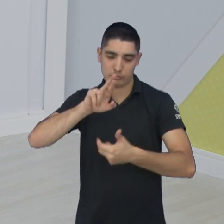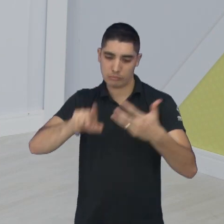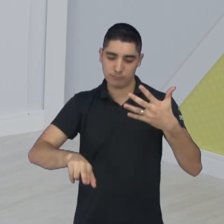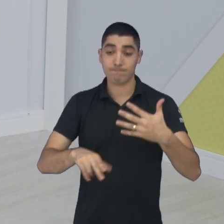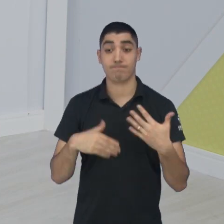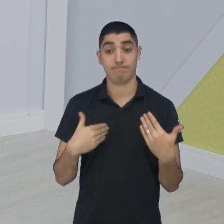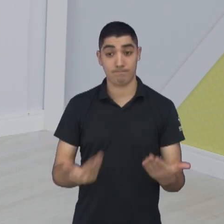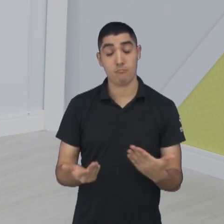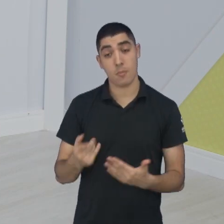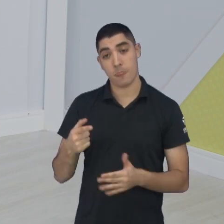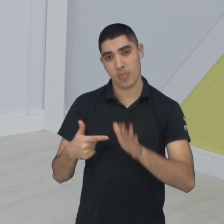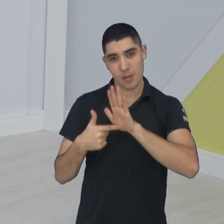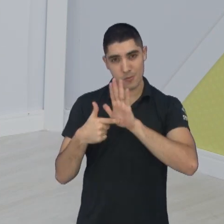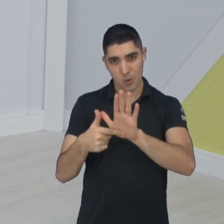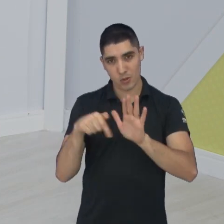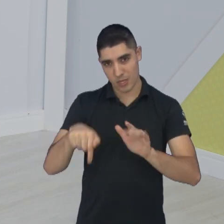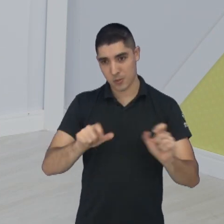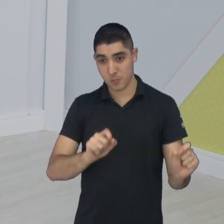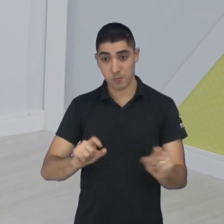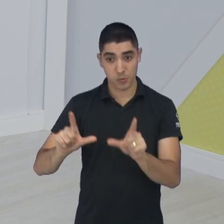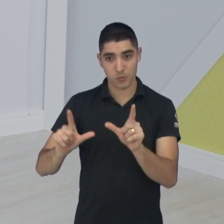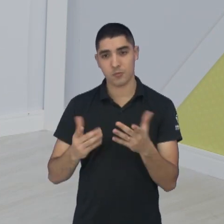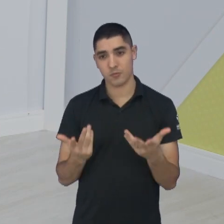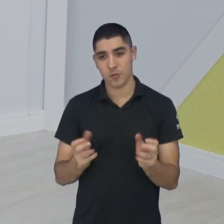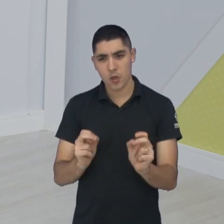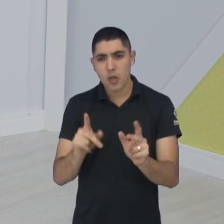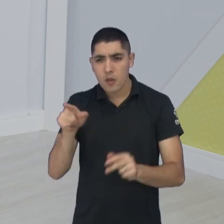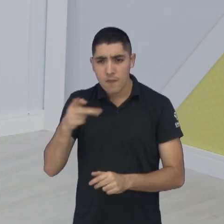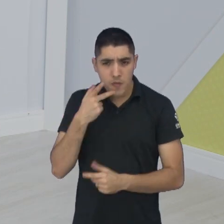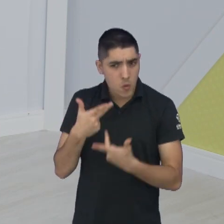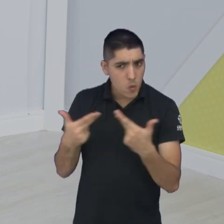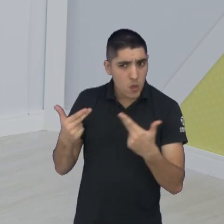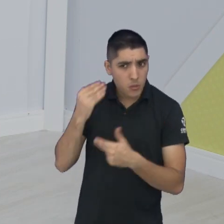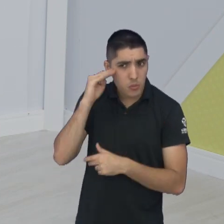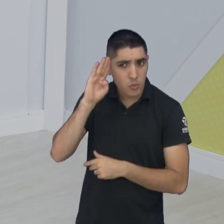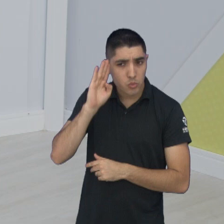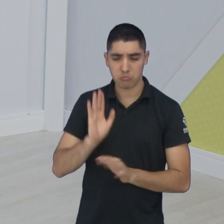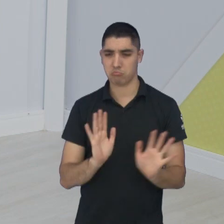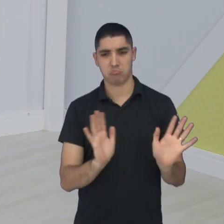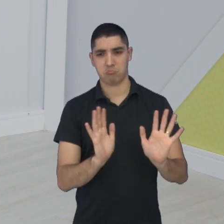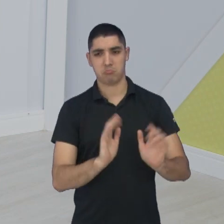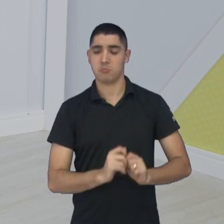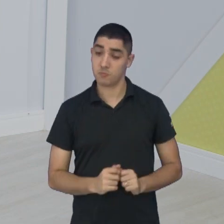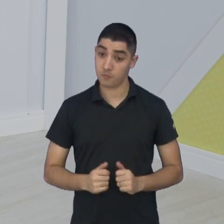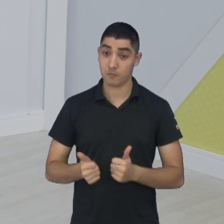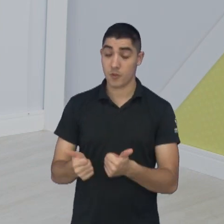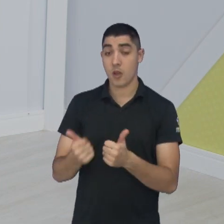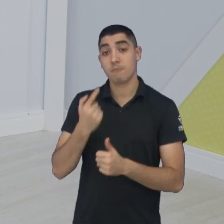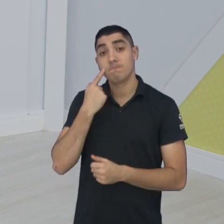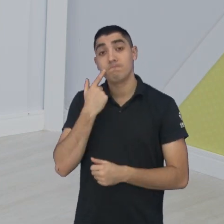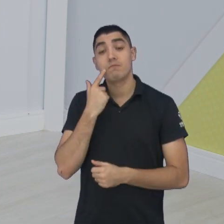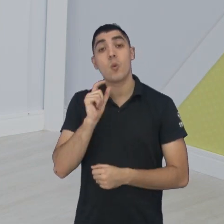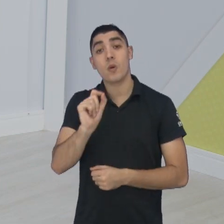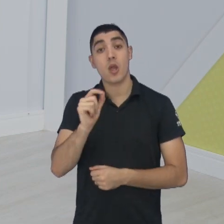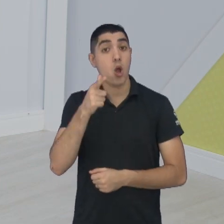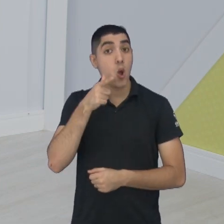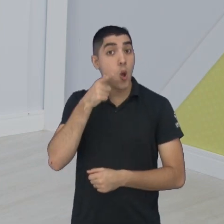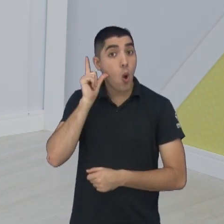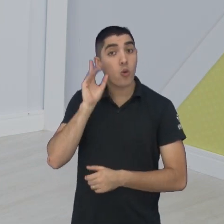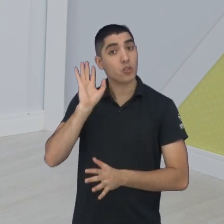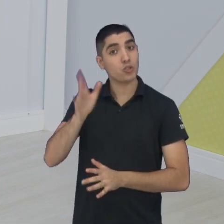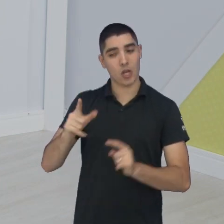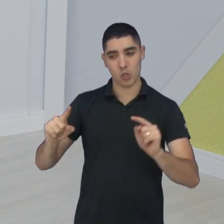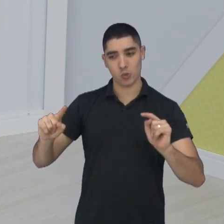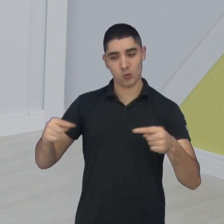destaque aqui dentro do nosso Hora do Esporte, tá certo? Do vôlei, quer falar mais alguma coisa? Sai. Fechou? Então vamos lá. Olha só, Brunão, ontem aconteceram os